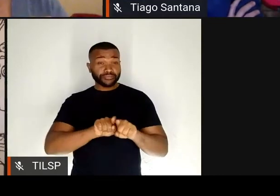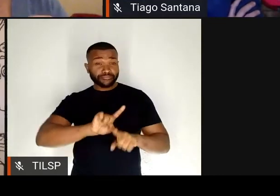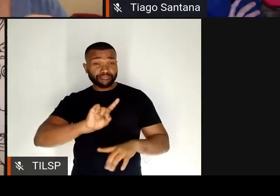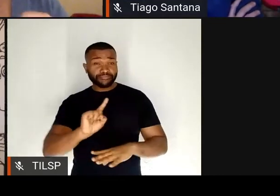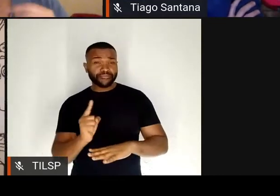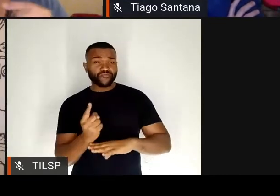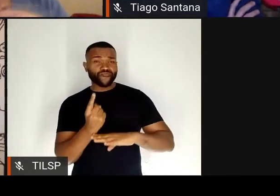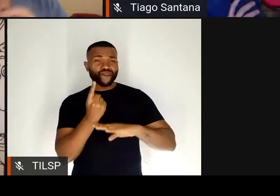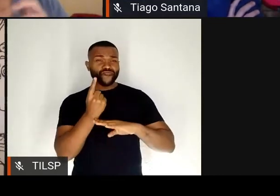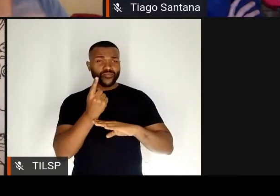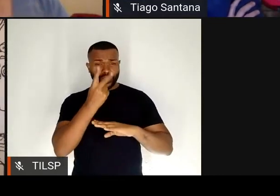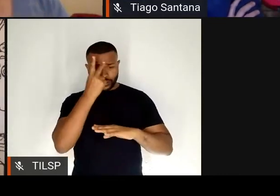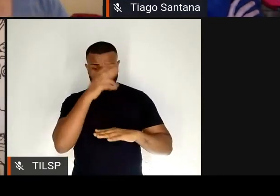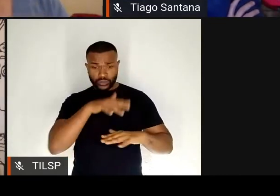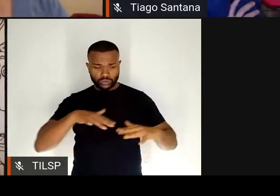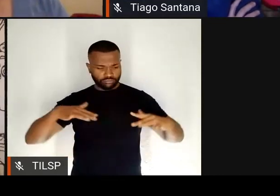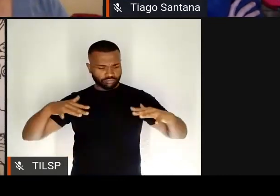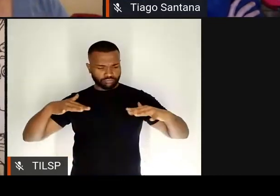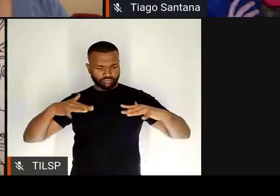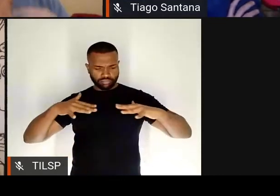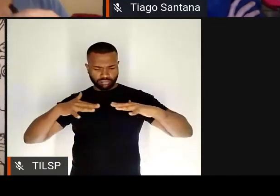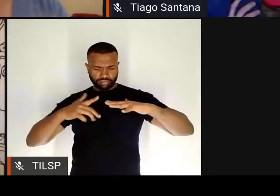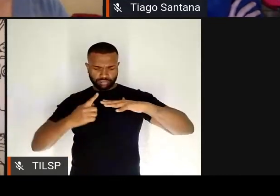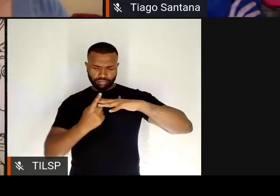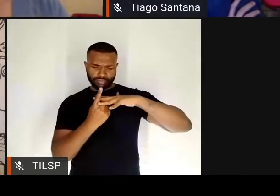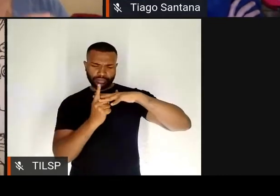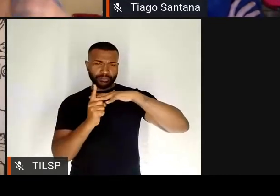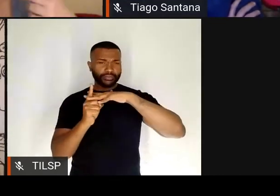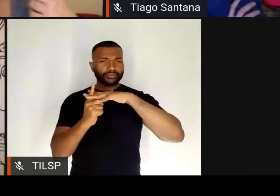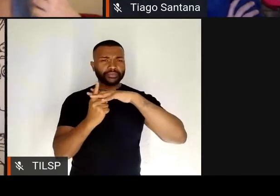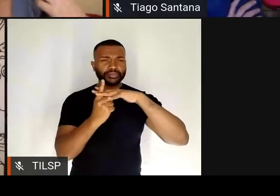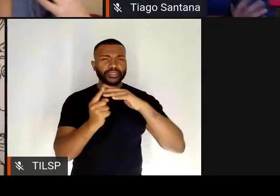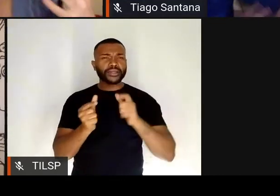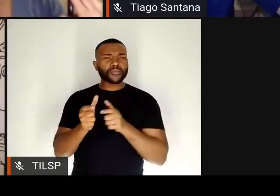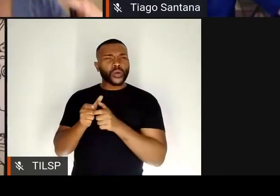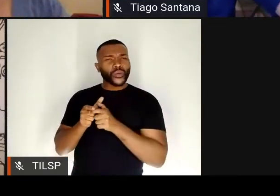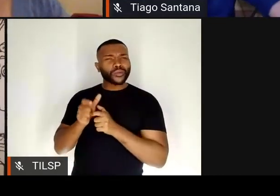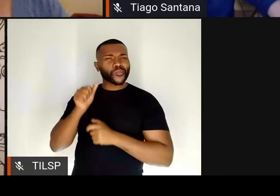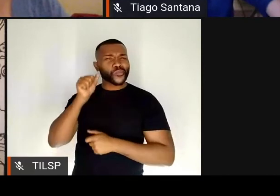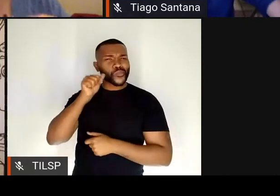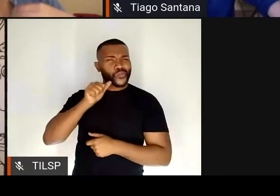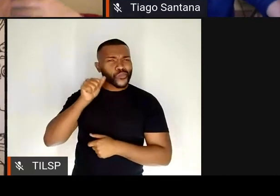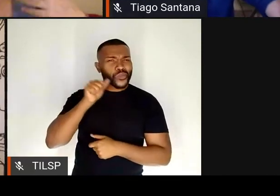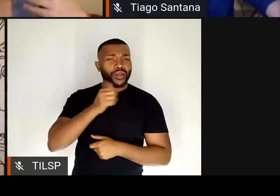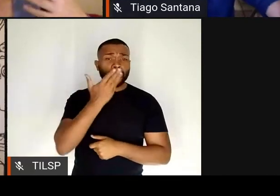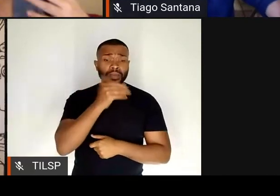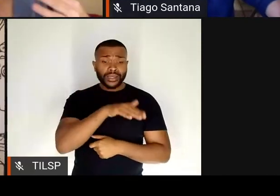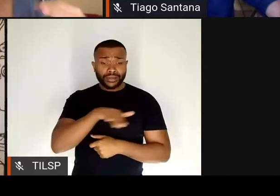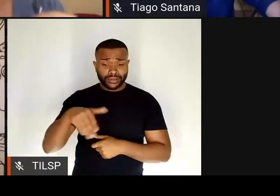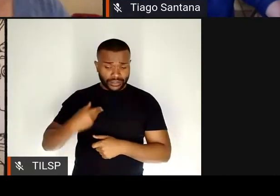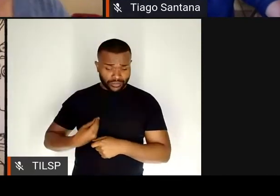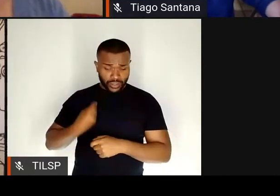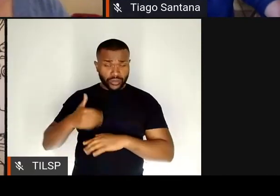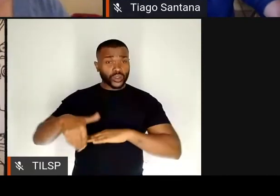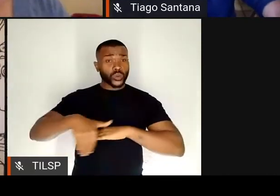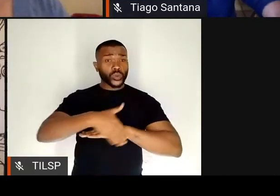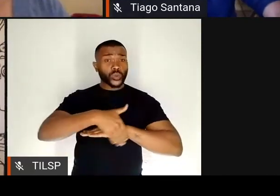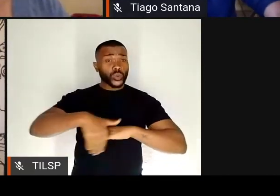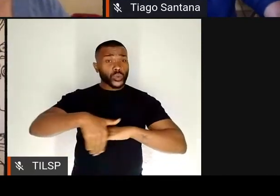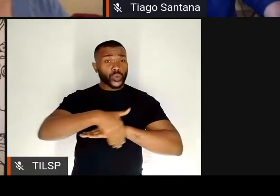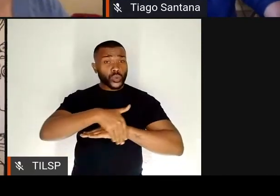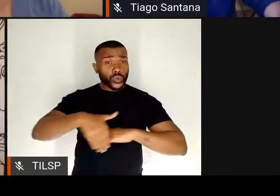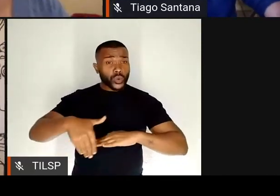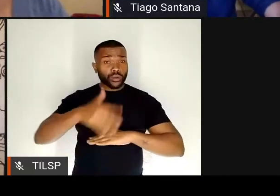o indivíduo da multidão, né? Então, as minorias, as mulheres, as crianças de rua, os